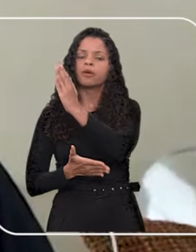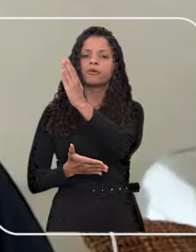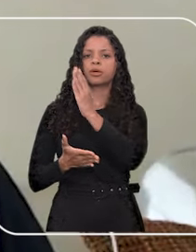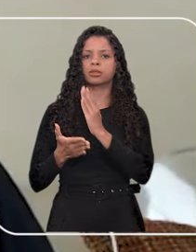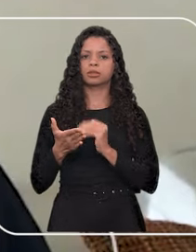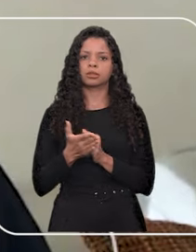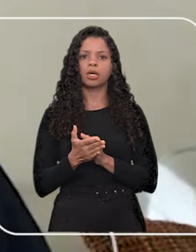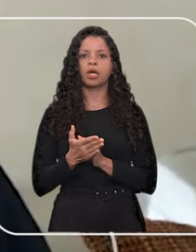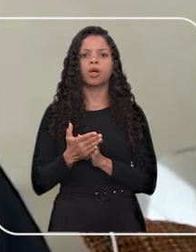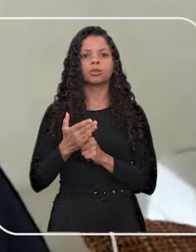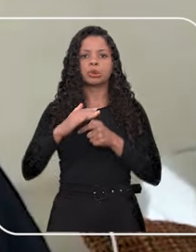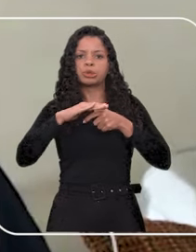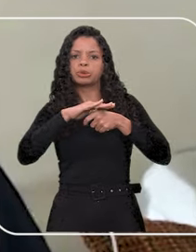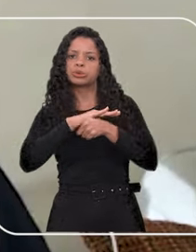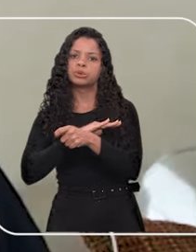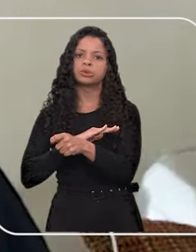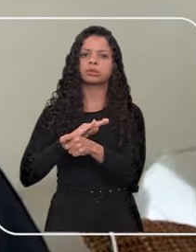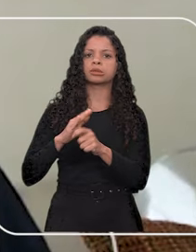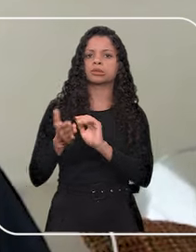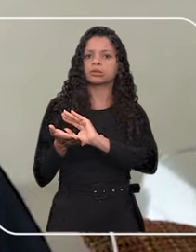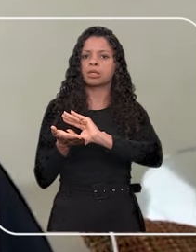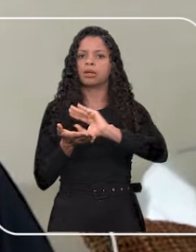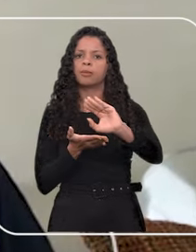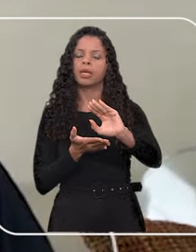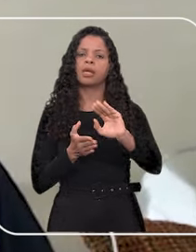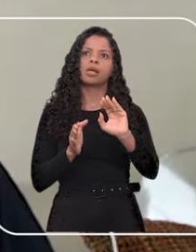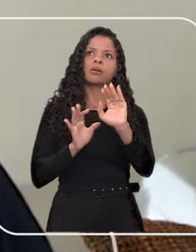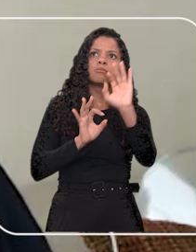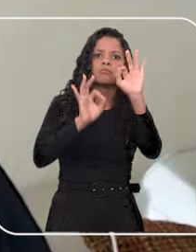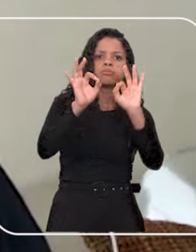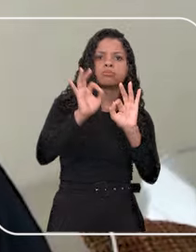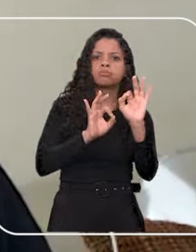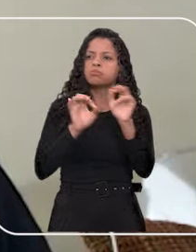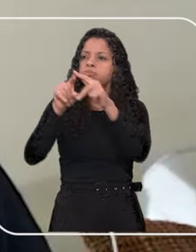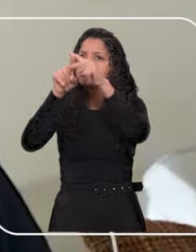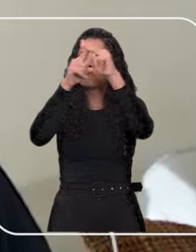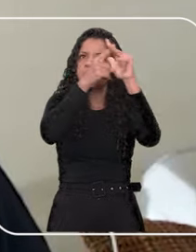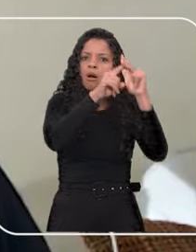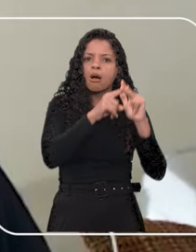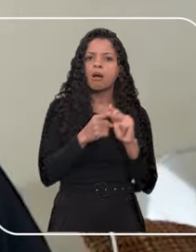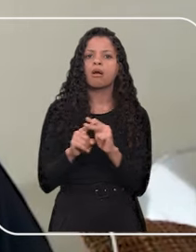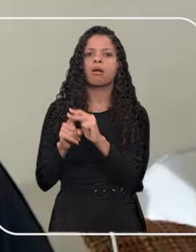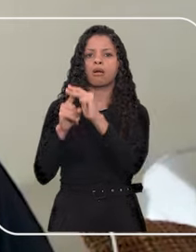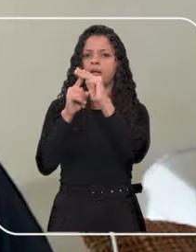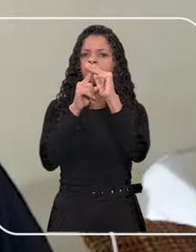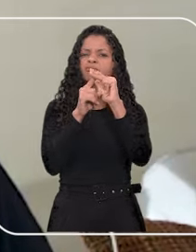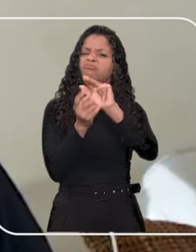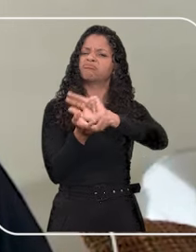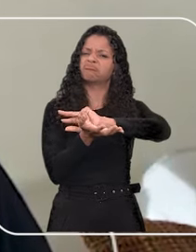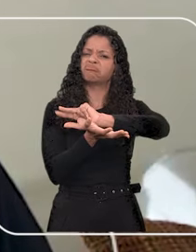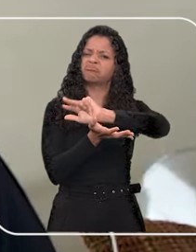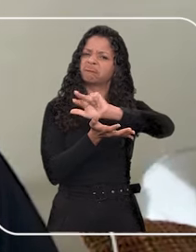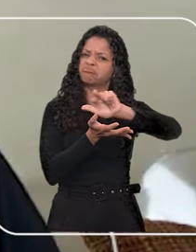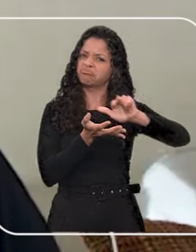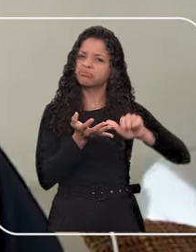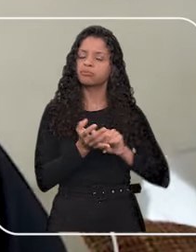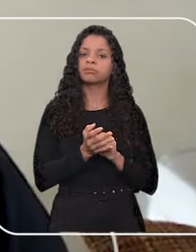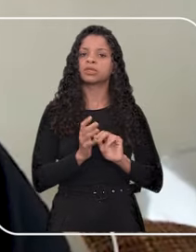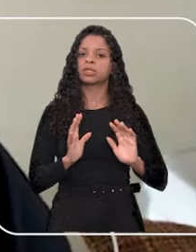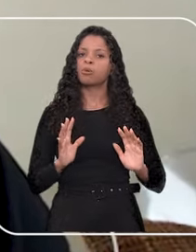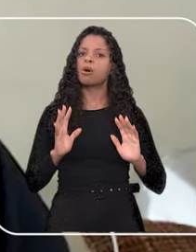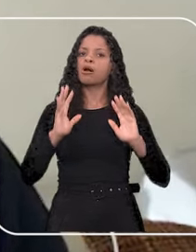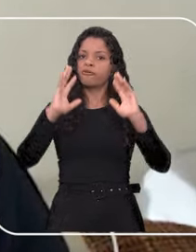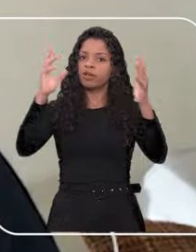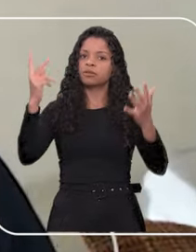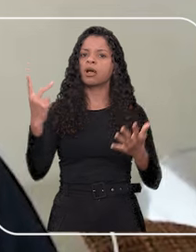o a a realização do evento montagens eh enfim é são são quando